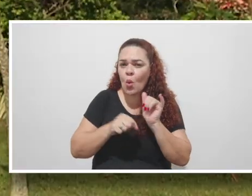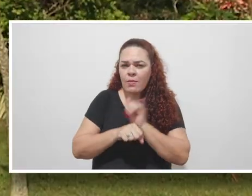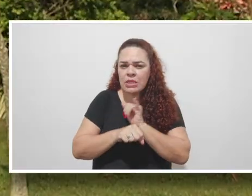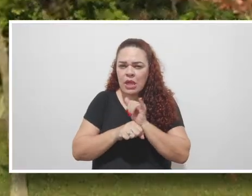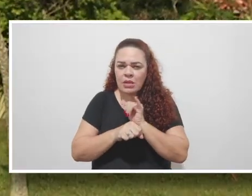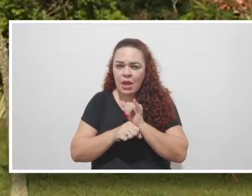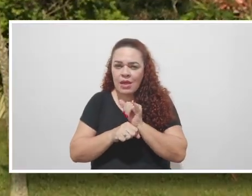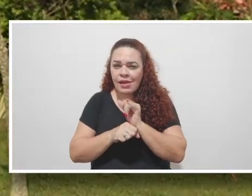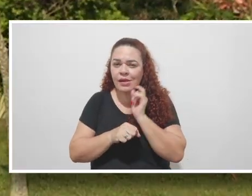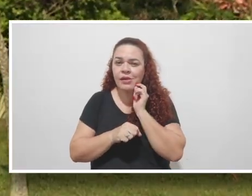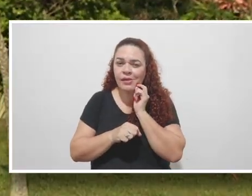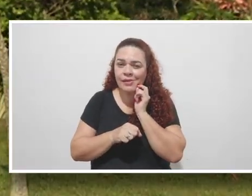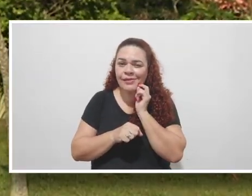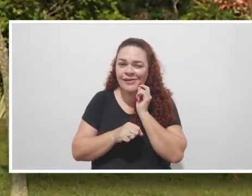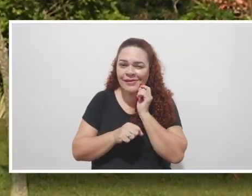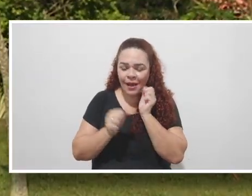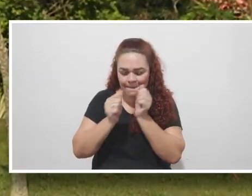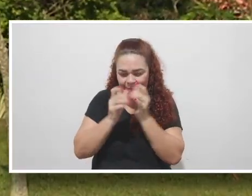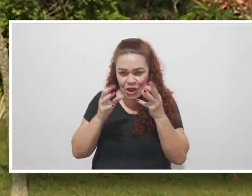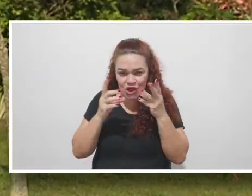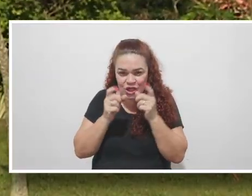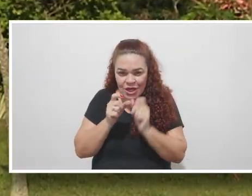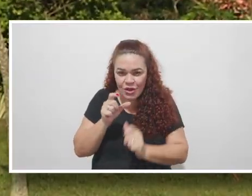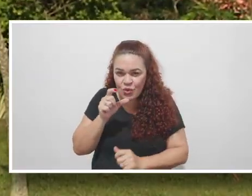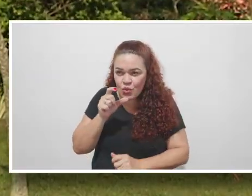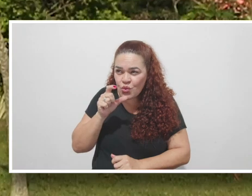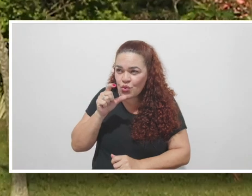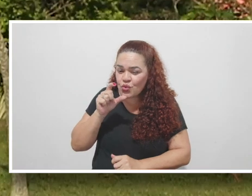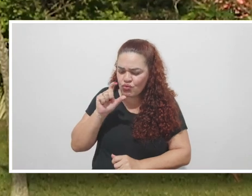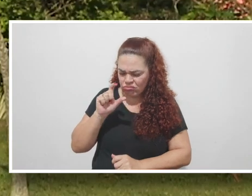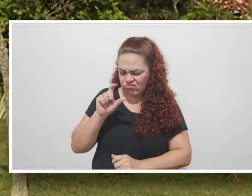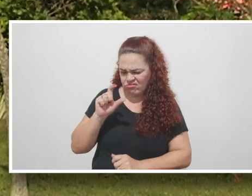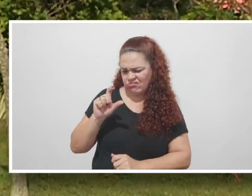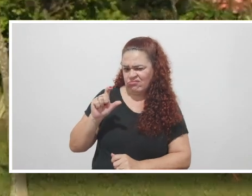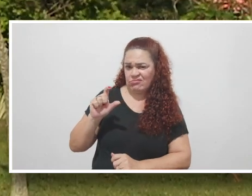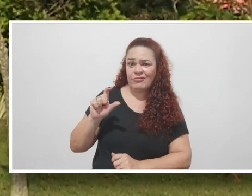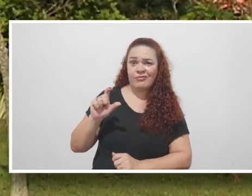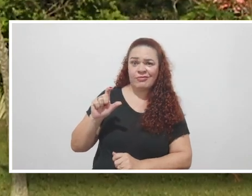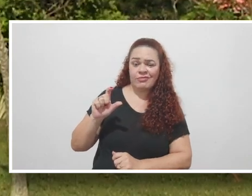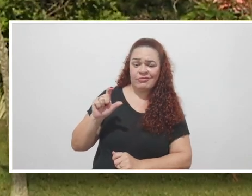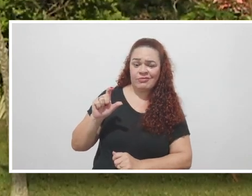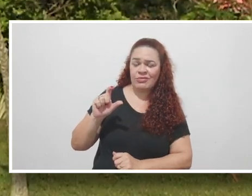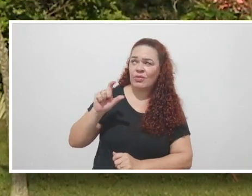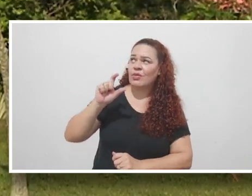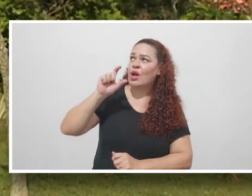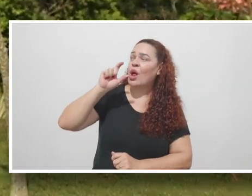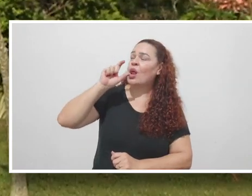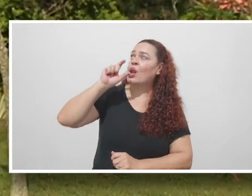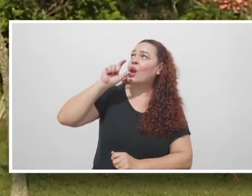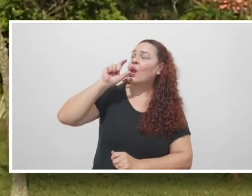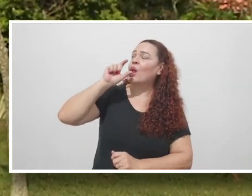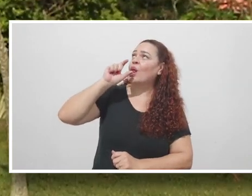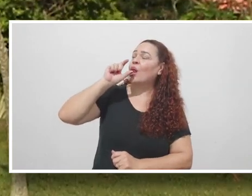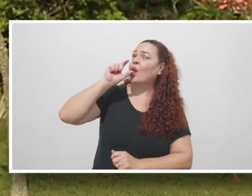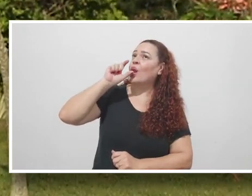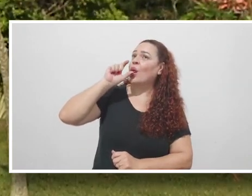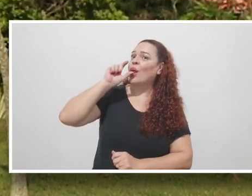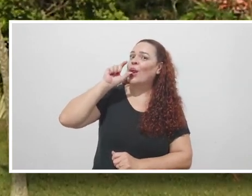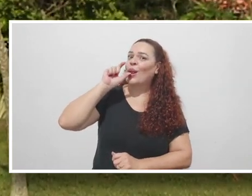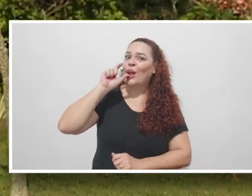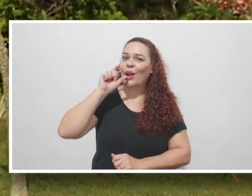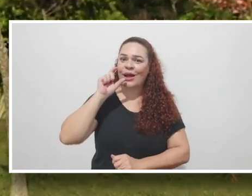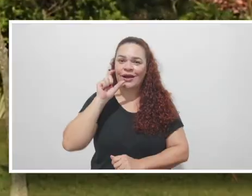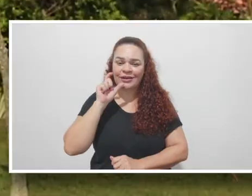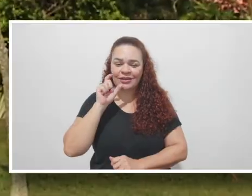Para resolver esse problema, tomou uma poção mágica, esquisita, de aparência duvidosa. Uma poção